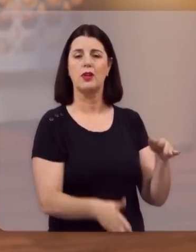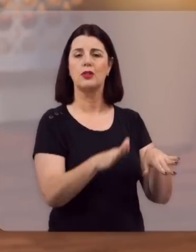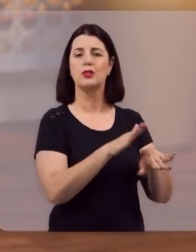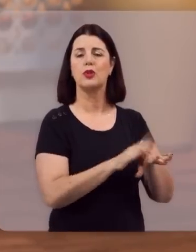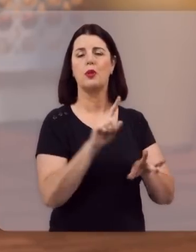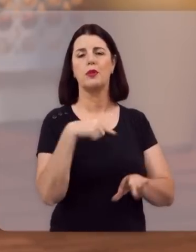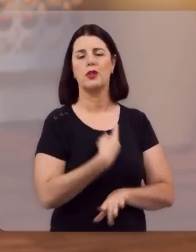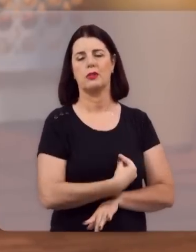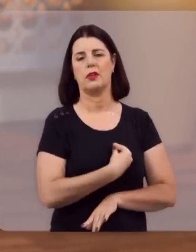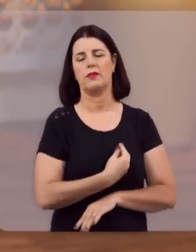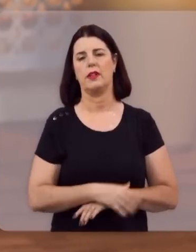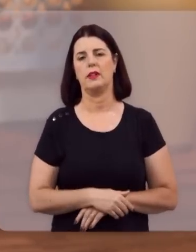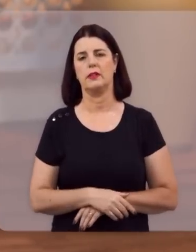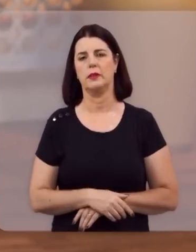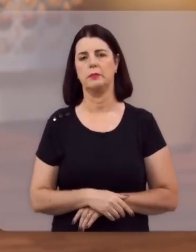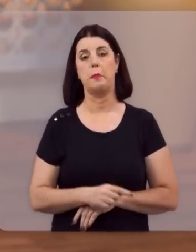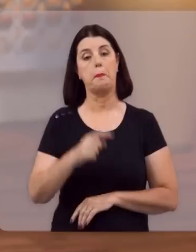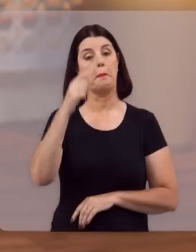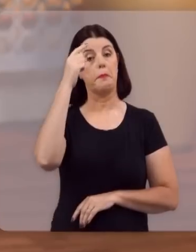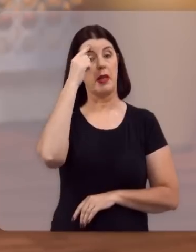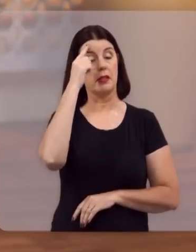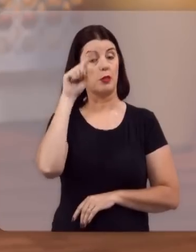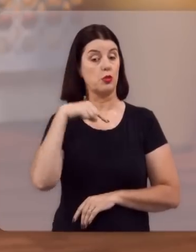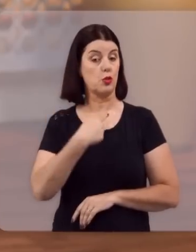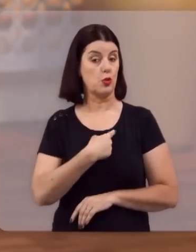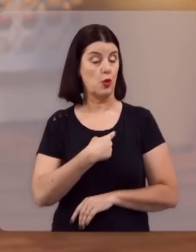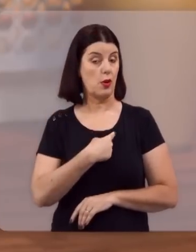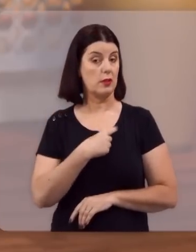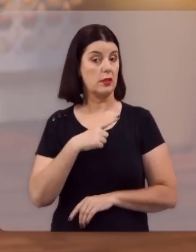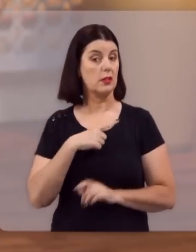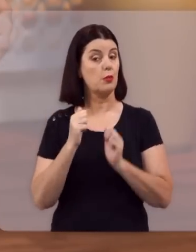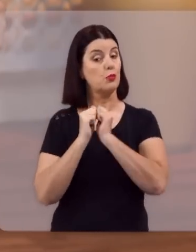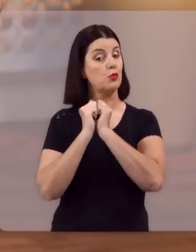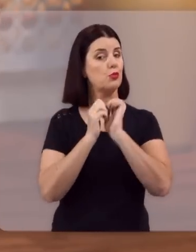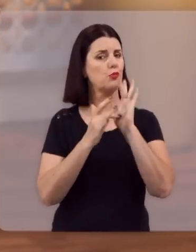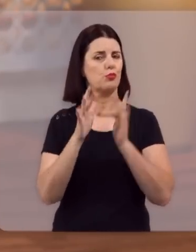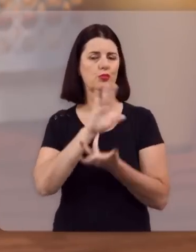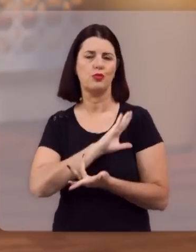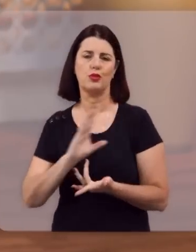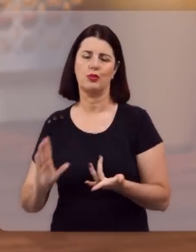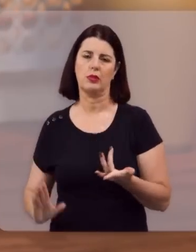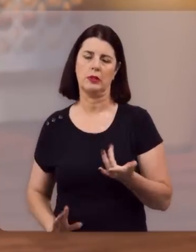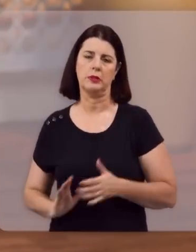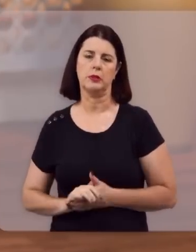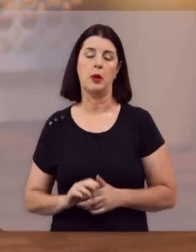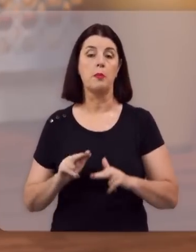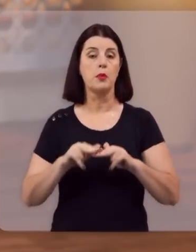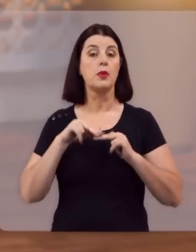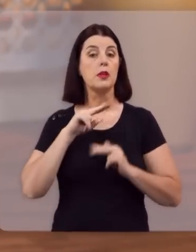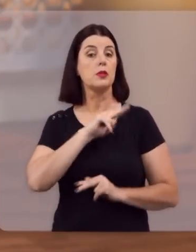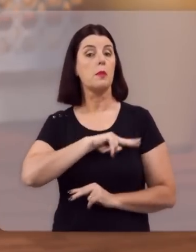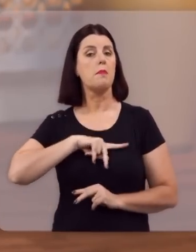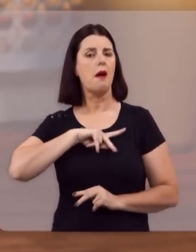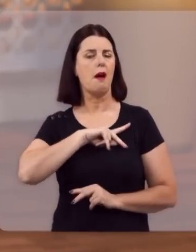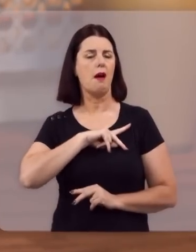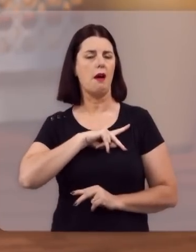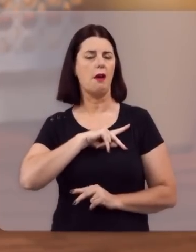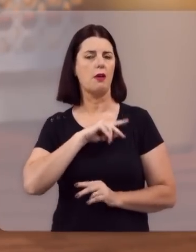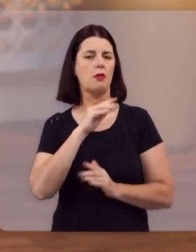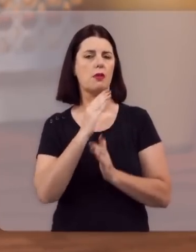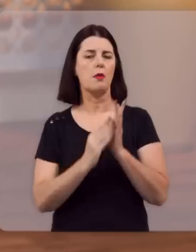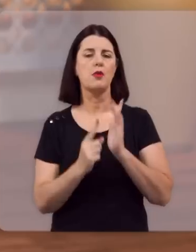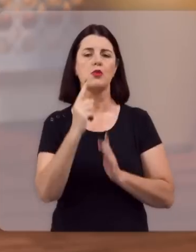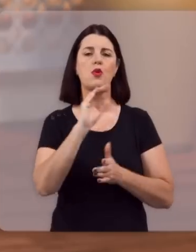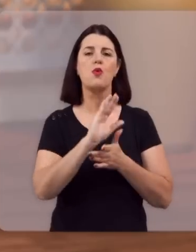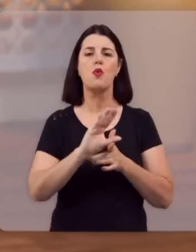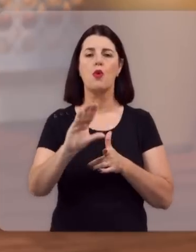exercer sobre nós. Mas detalhe, se nós estamos em Cristo. Por isso que o apóstolo Paulo em Colossenses, no